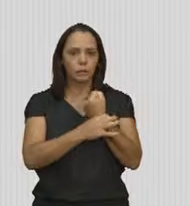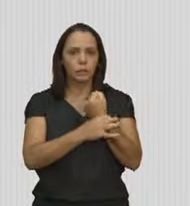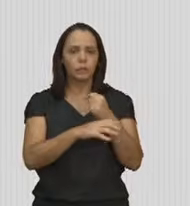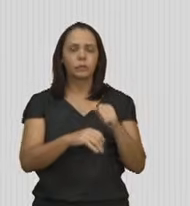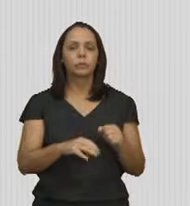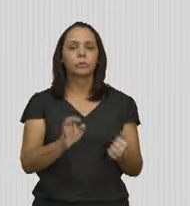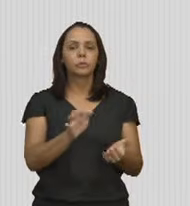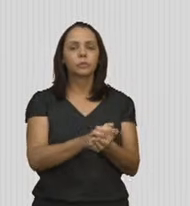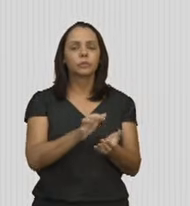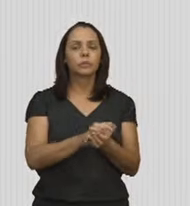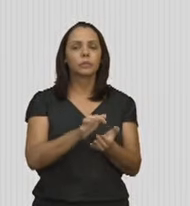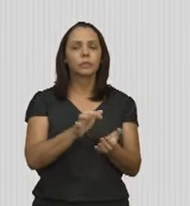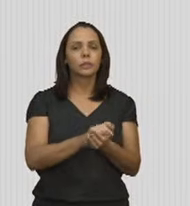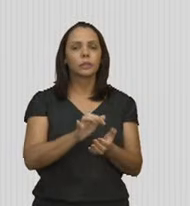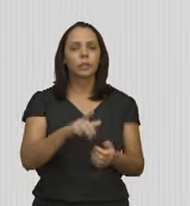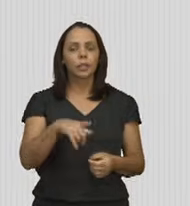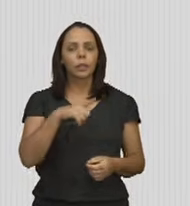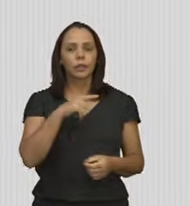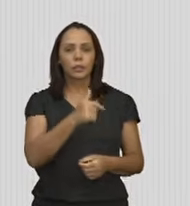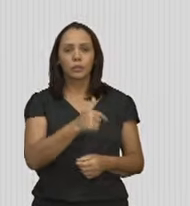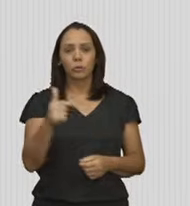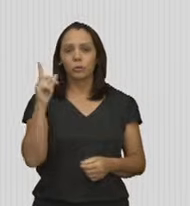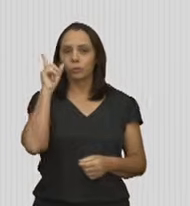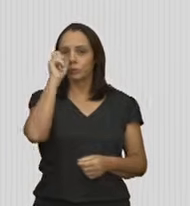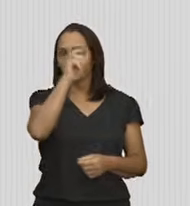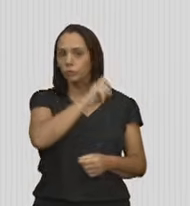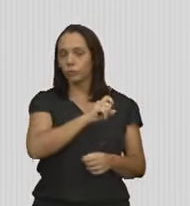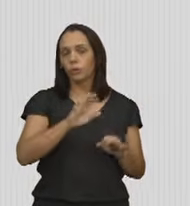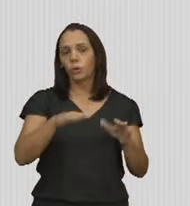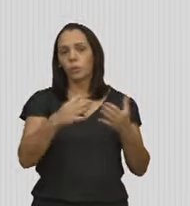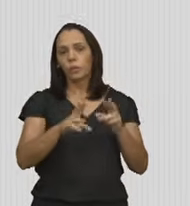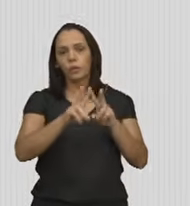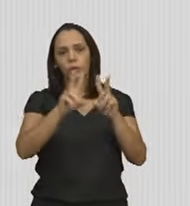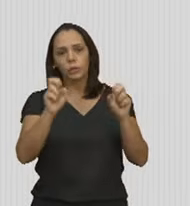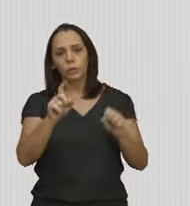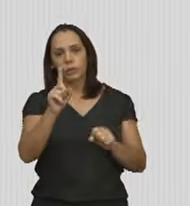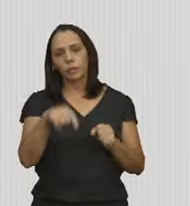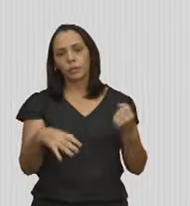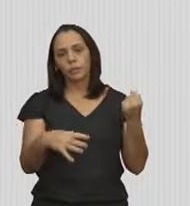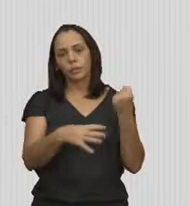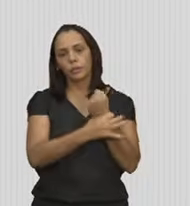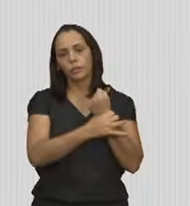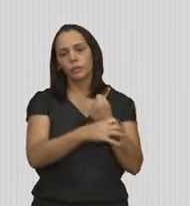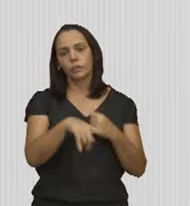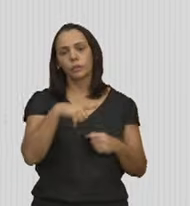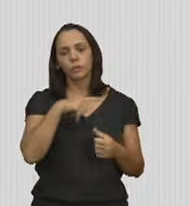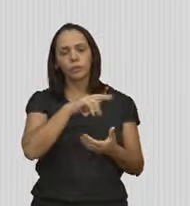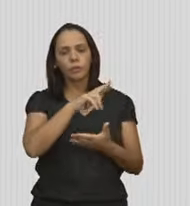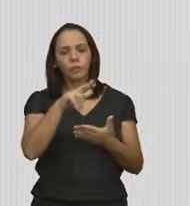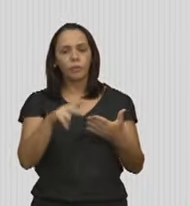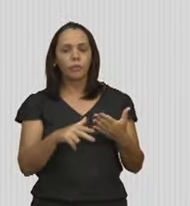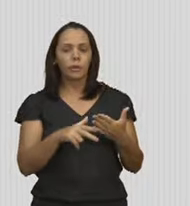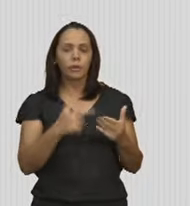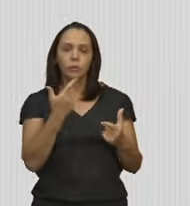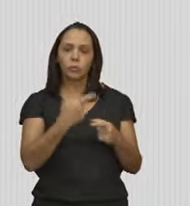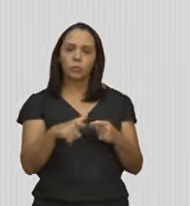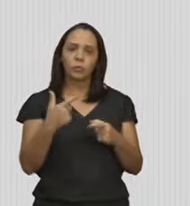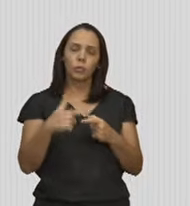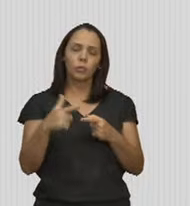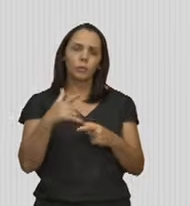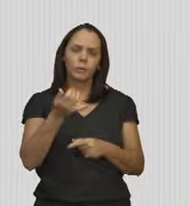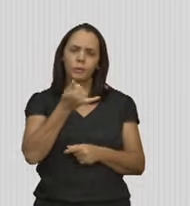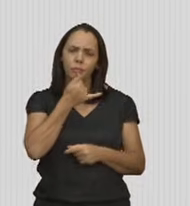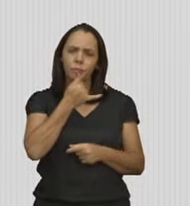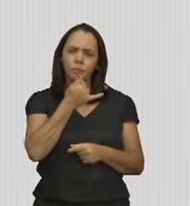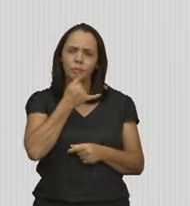Jacareí, inclusive, tem tido semanas difíceis quando o assunto é segurança, né, Neto? A gente teve vários casos bastante